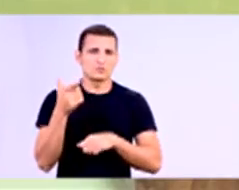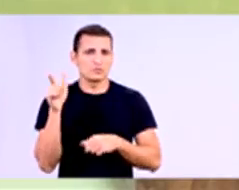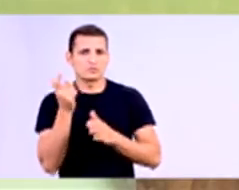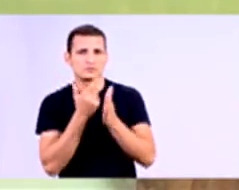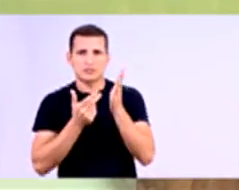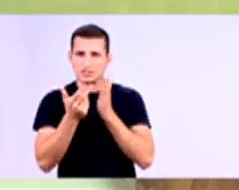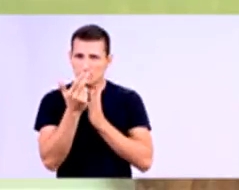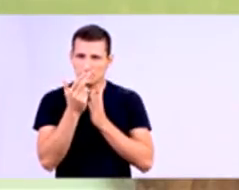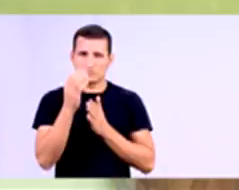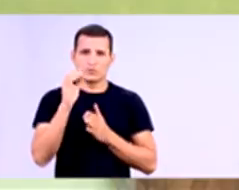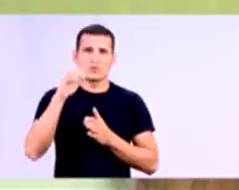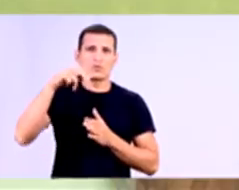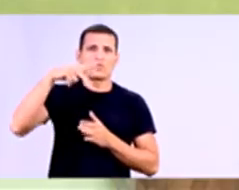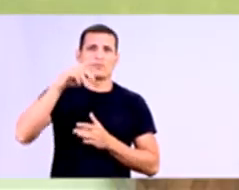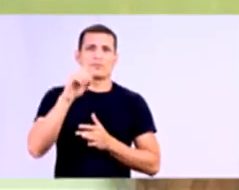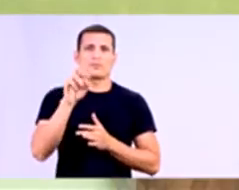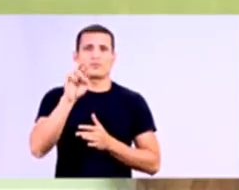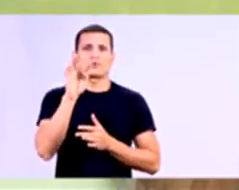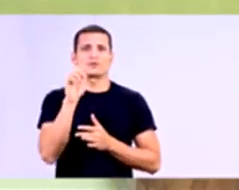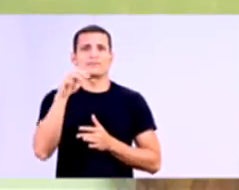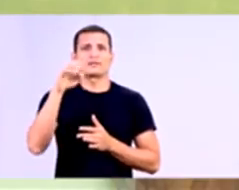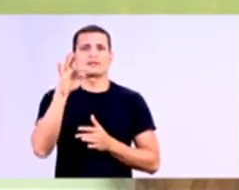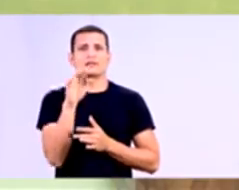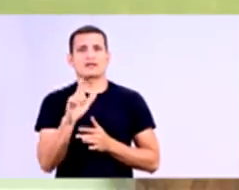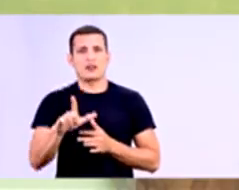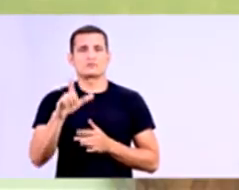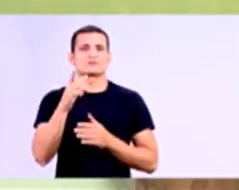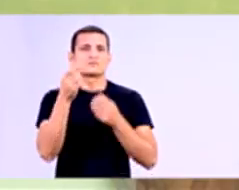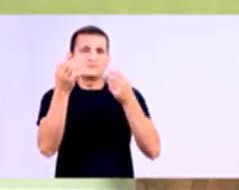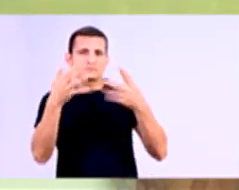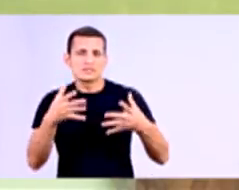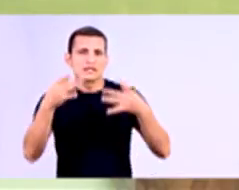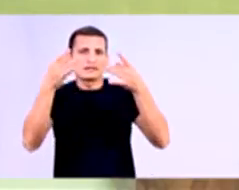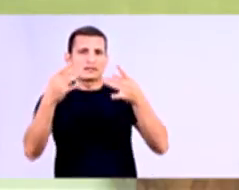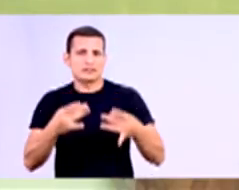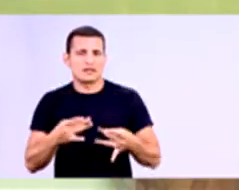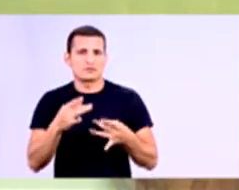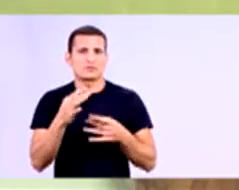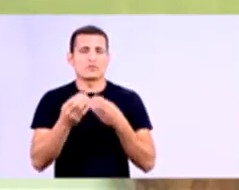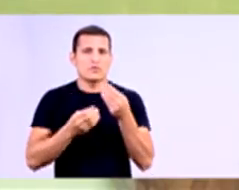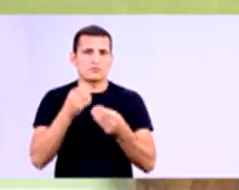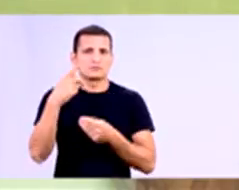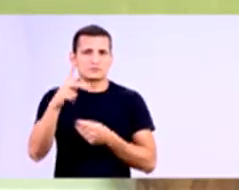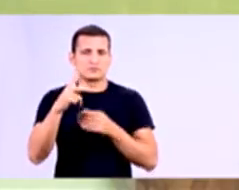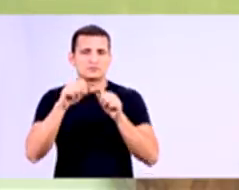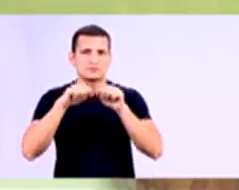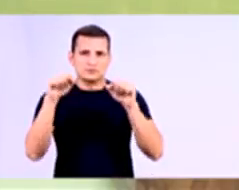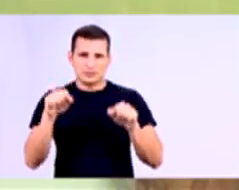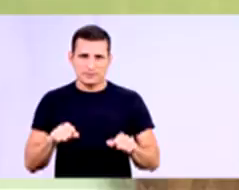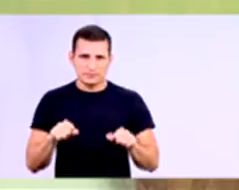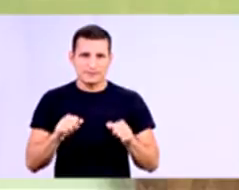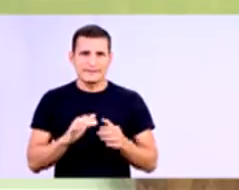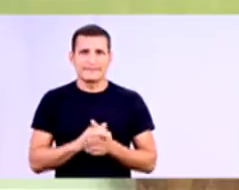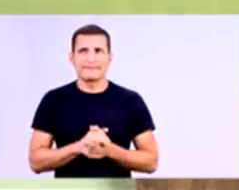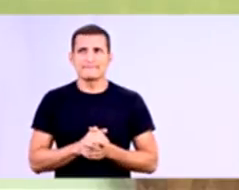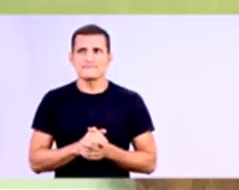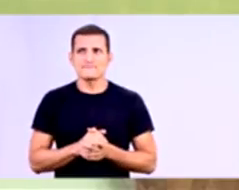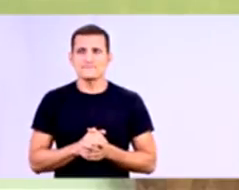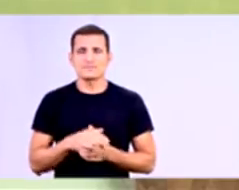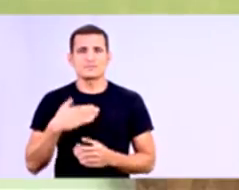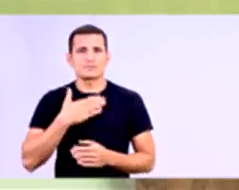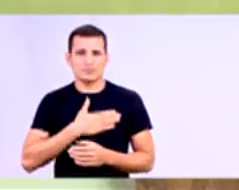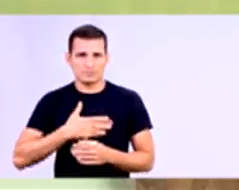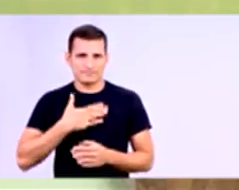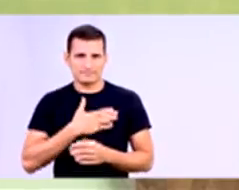diagrama de comportamental, um outro diagrama que explique com mais detalhes a funcionalidade do seu sistema, né? E